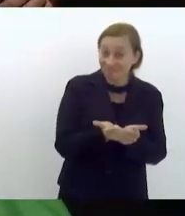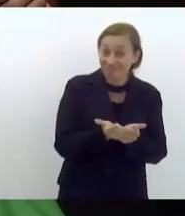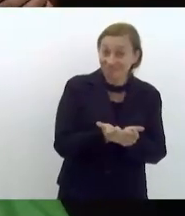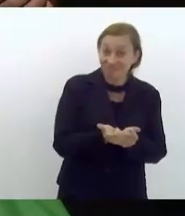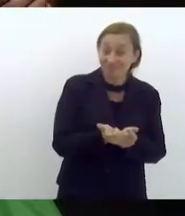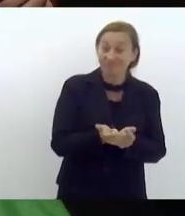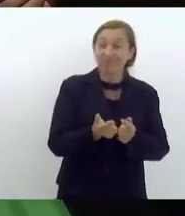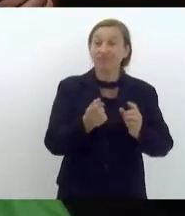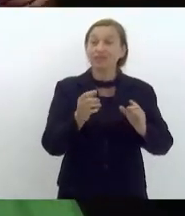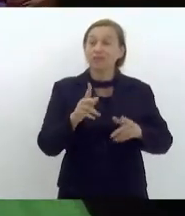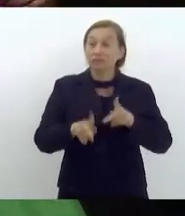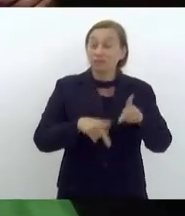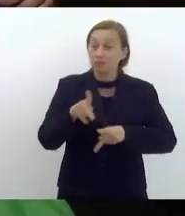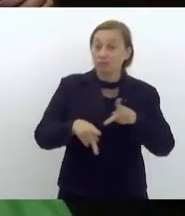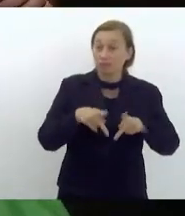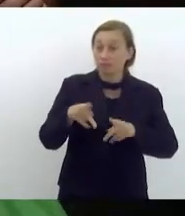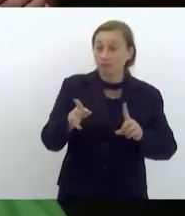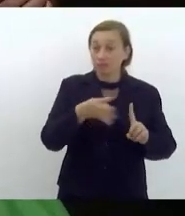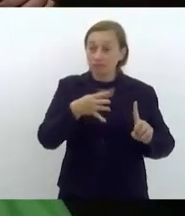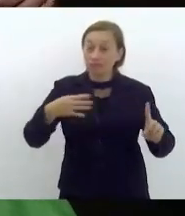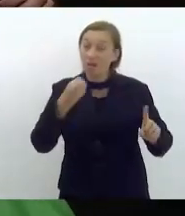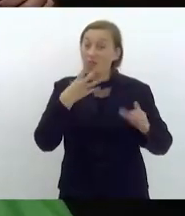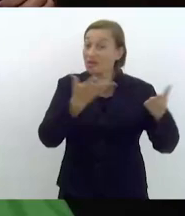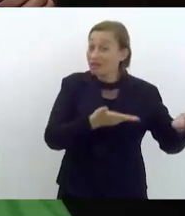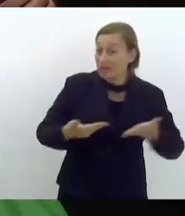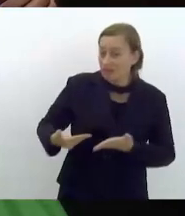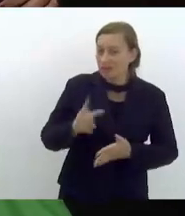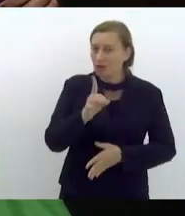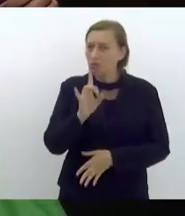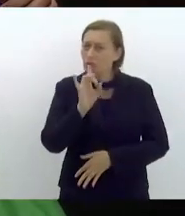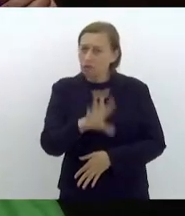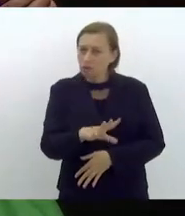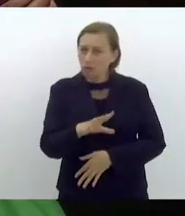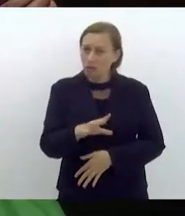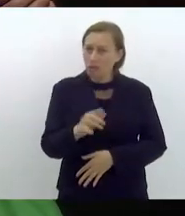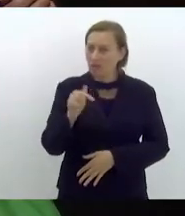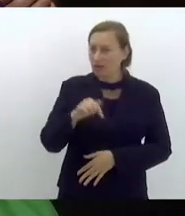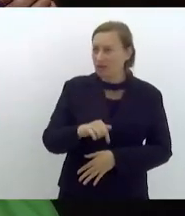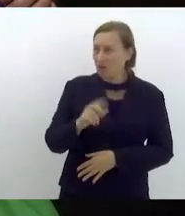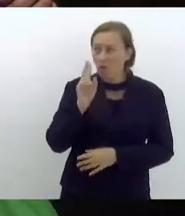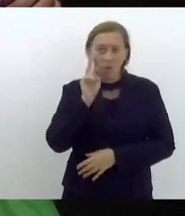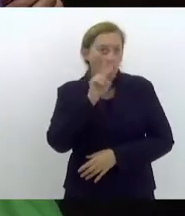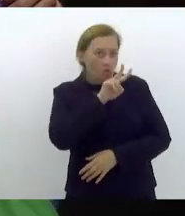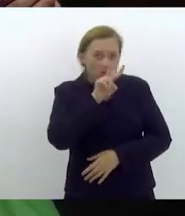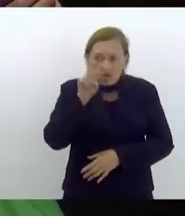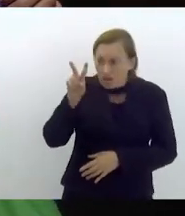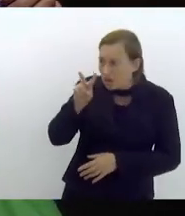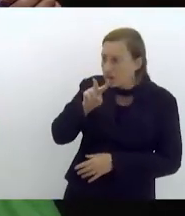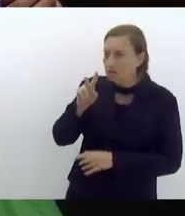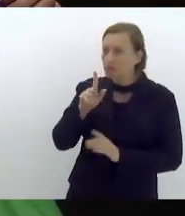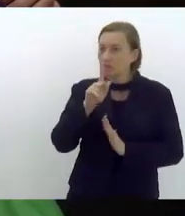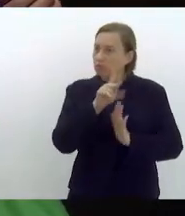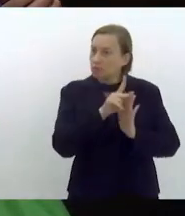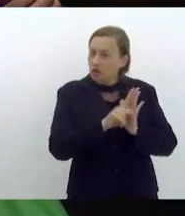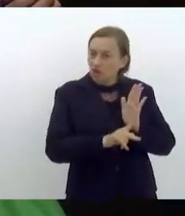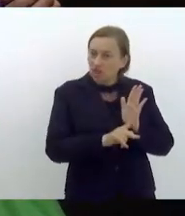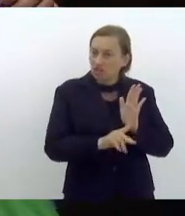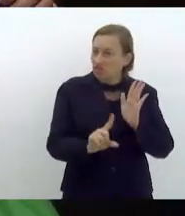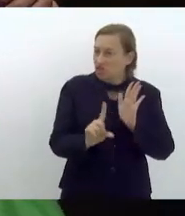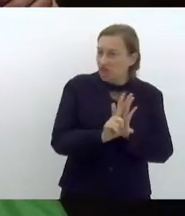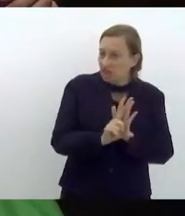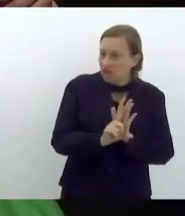população lgbtqia mais é bem-vinda não só para ficar aqui olhando projetos de lei